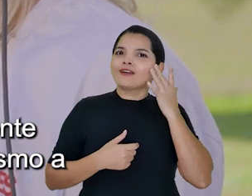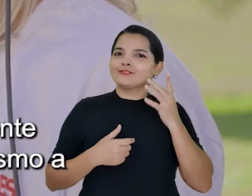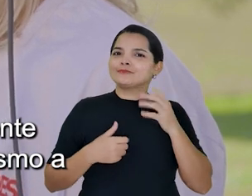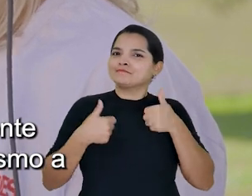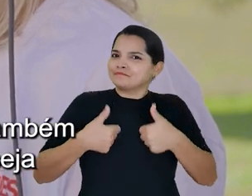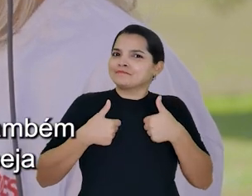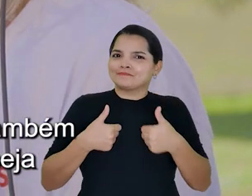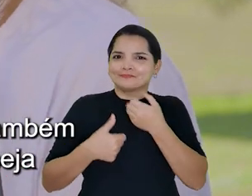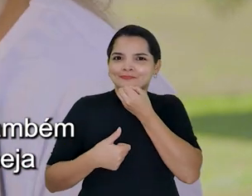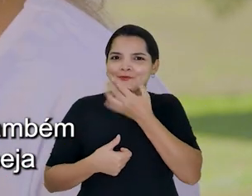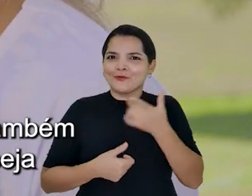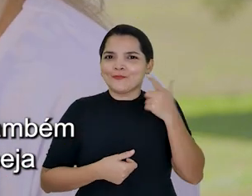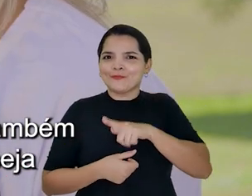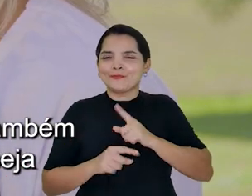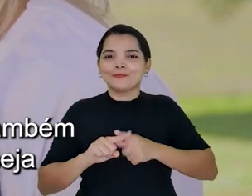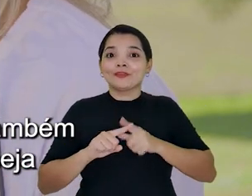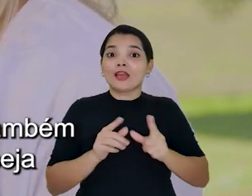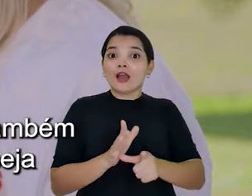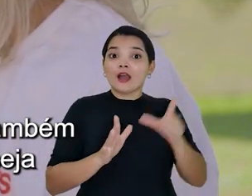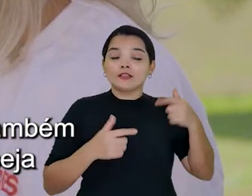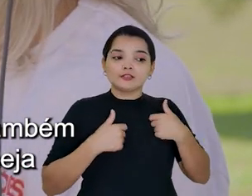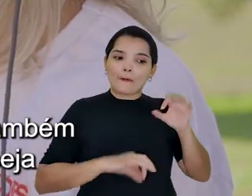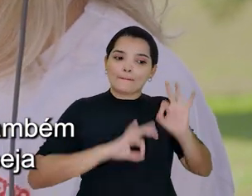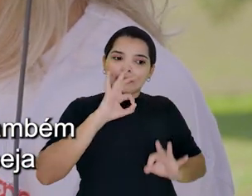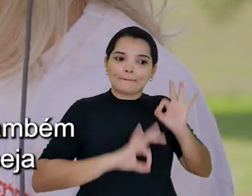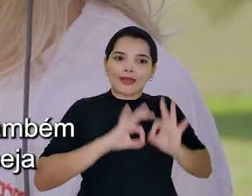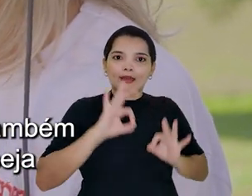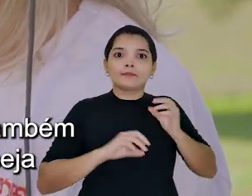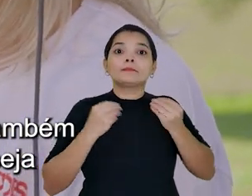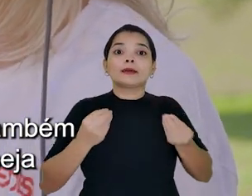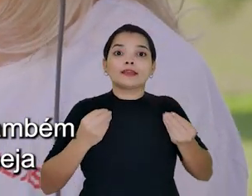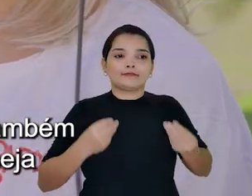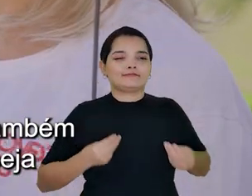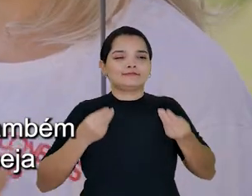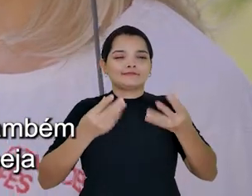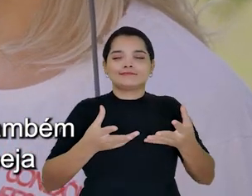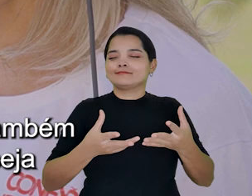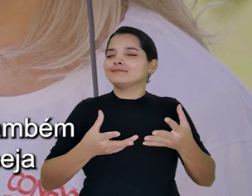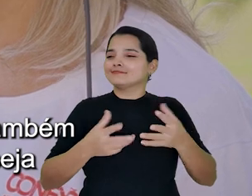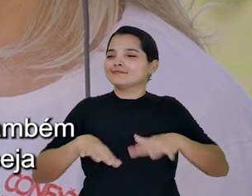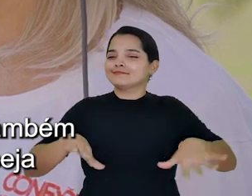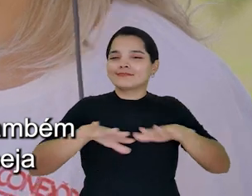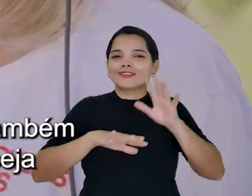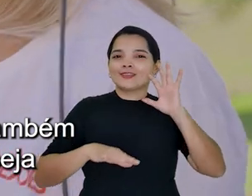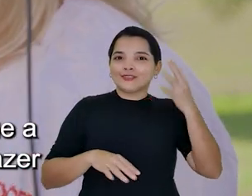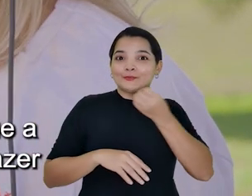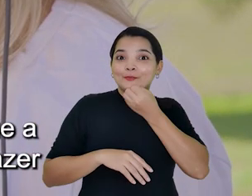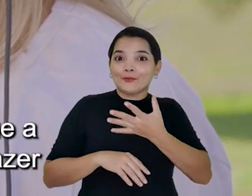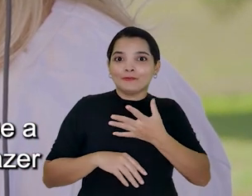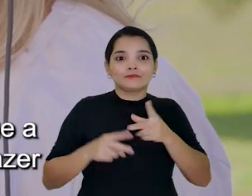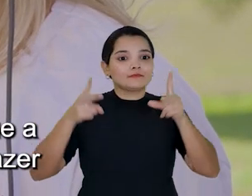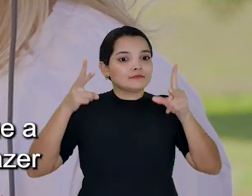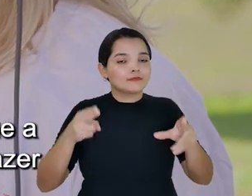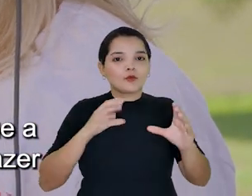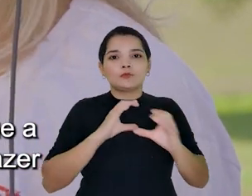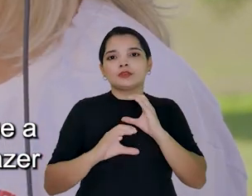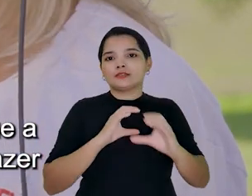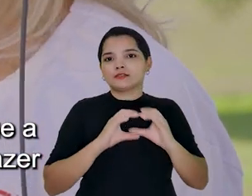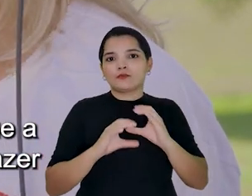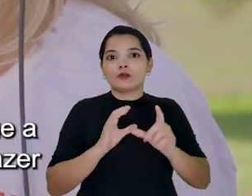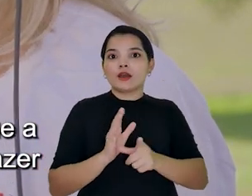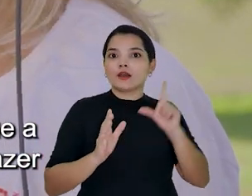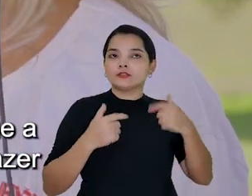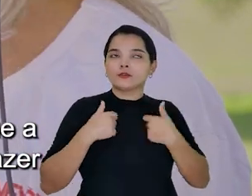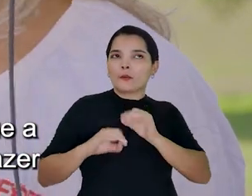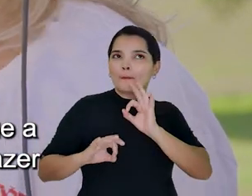mas se vai ser bom mesmo a gente só sabe depois que faz a comunicação também assim a gente precisa preparar para que seja boa o